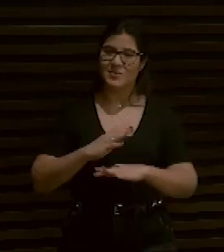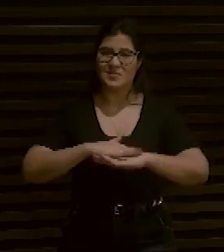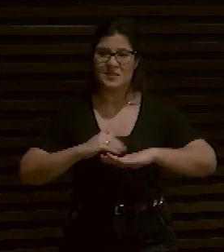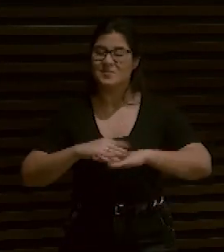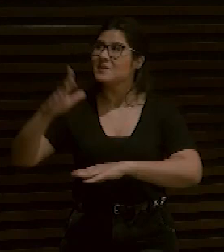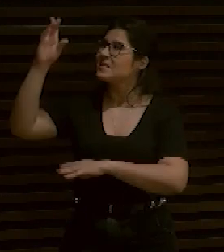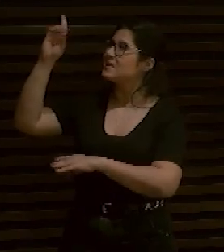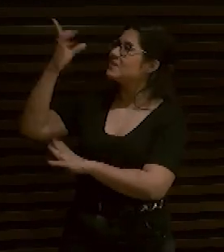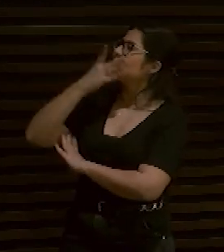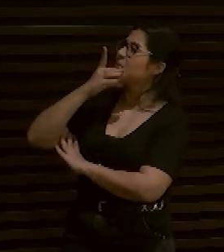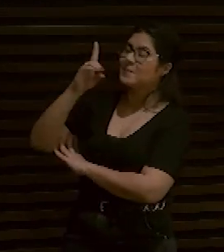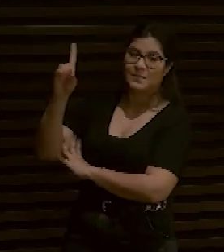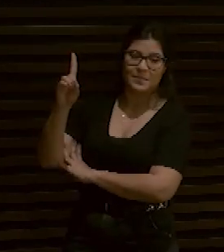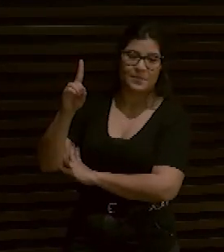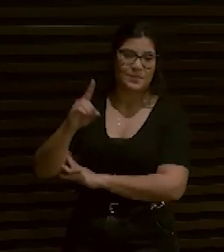Deus de Pai.